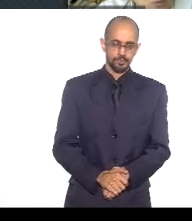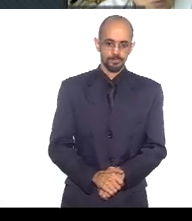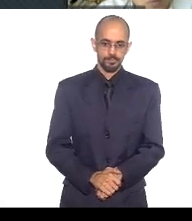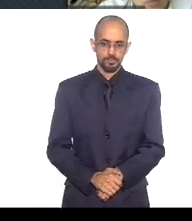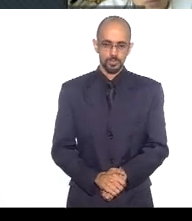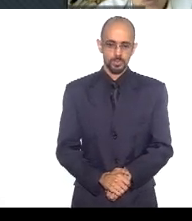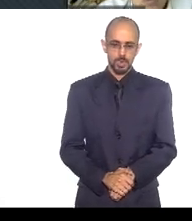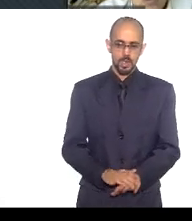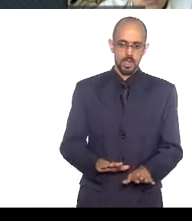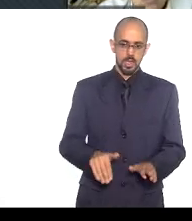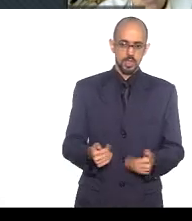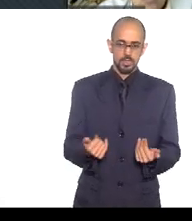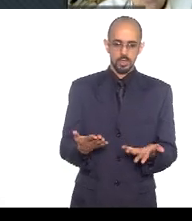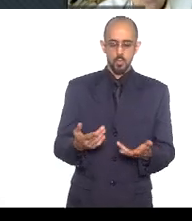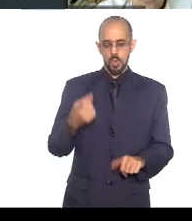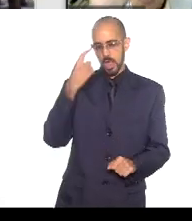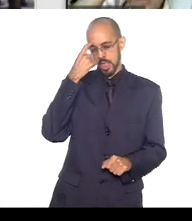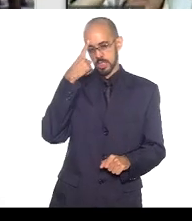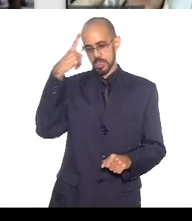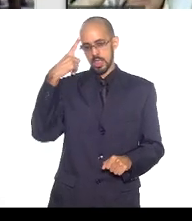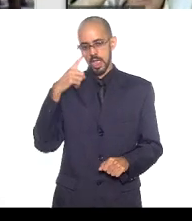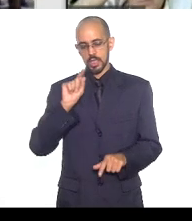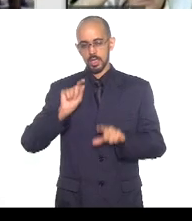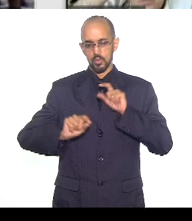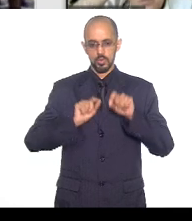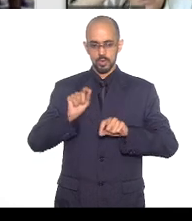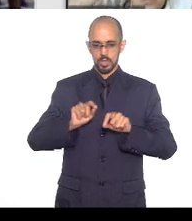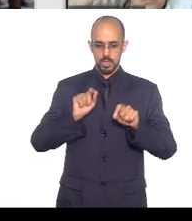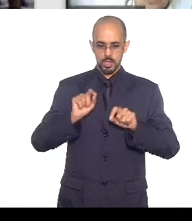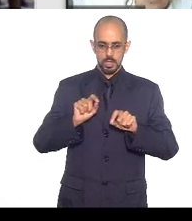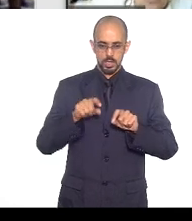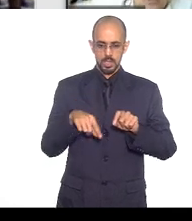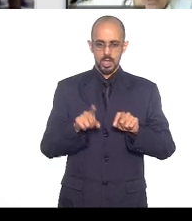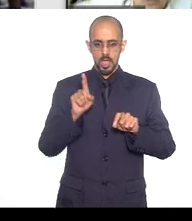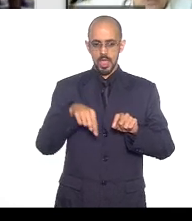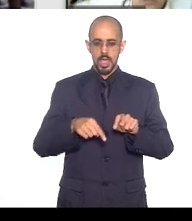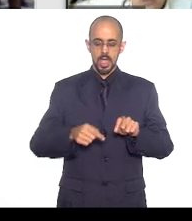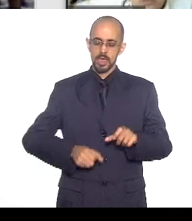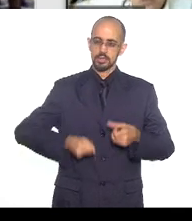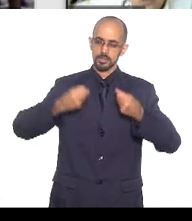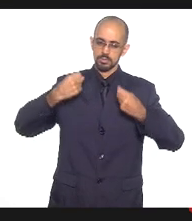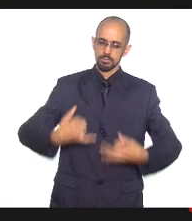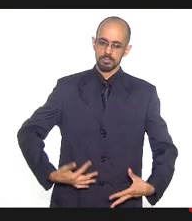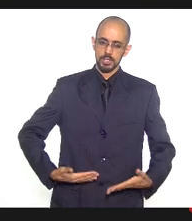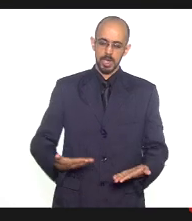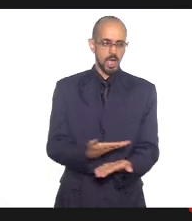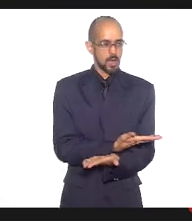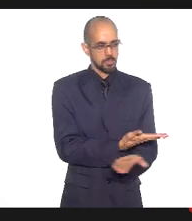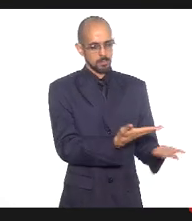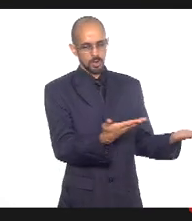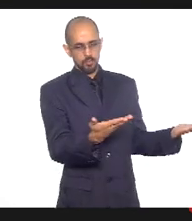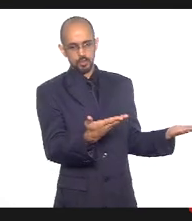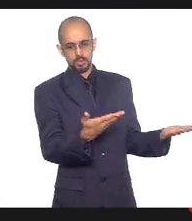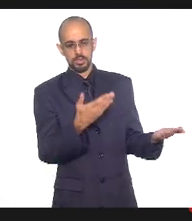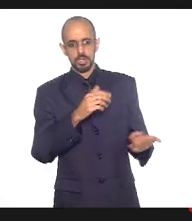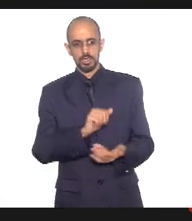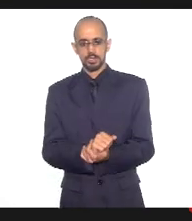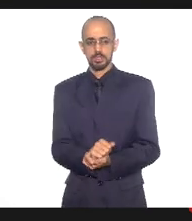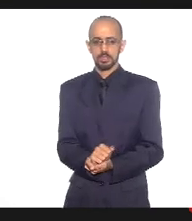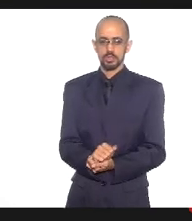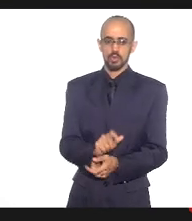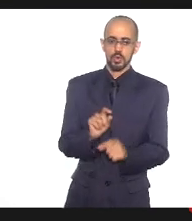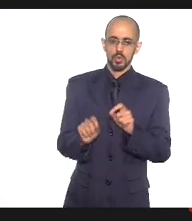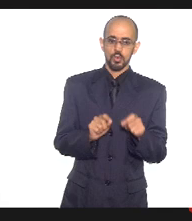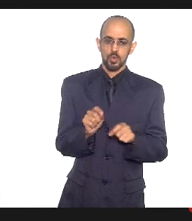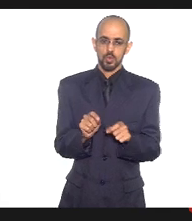Vamos lá. Bom, a ideia desse slide aqui é falar um pouco para vocês de um ciclo da